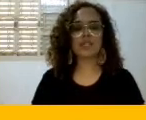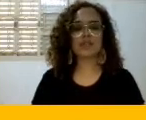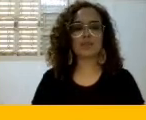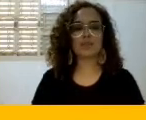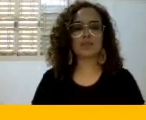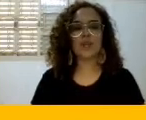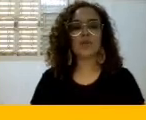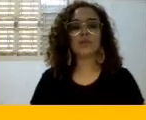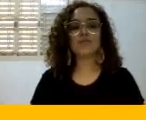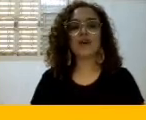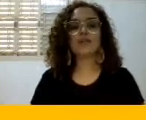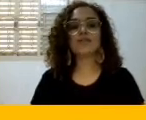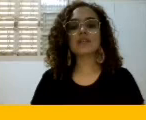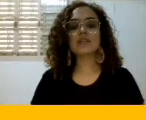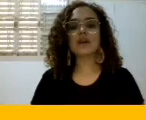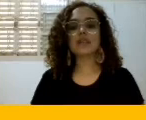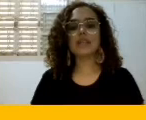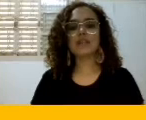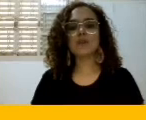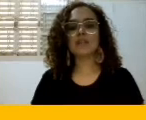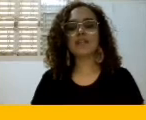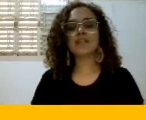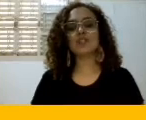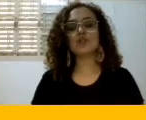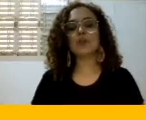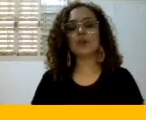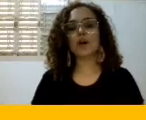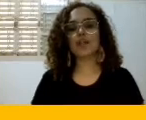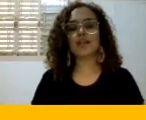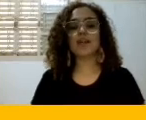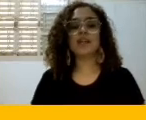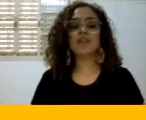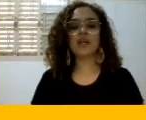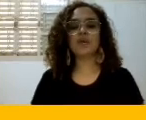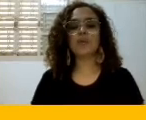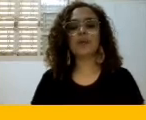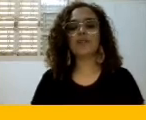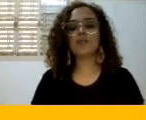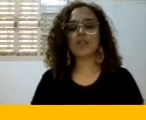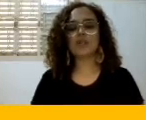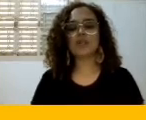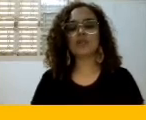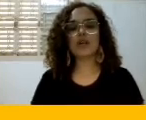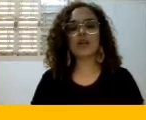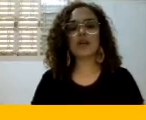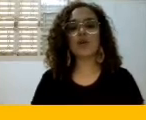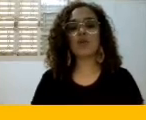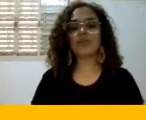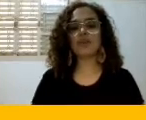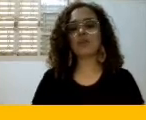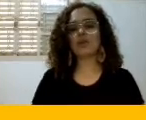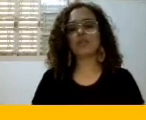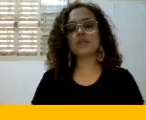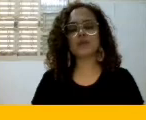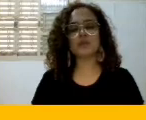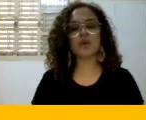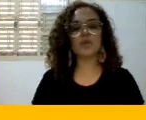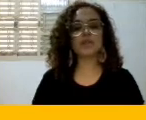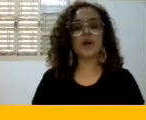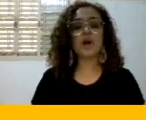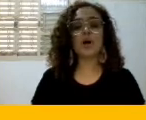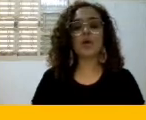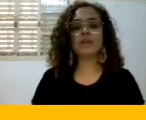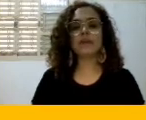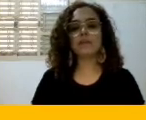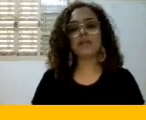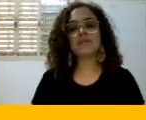mesmo ritmo. Os versos das quadrinhas podem ser de memória, que foram aprendidos, ouvindo outras